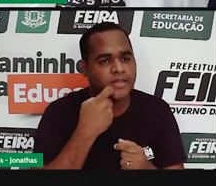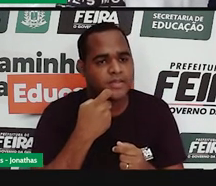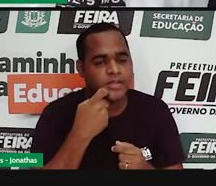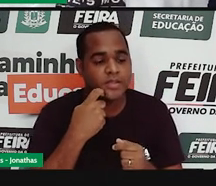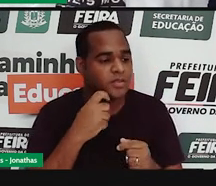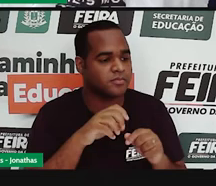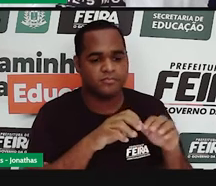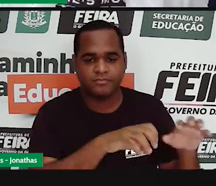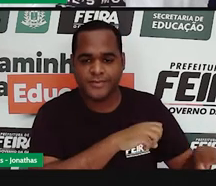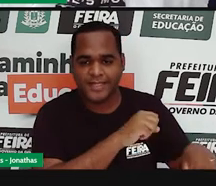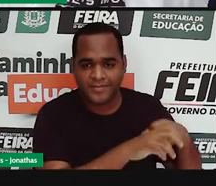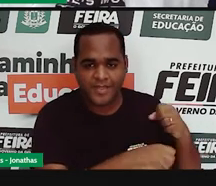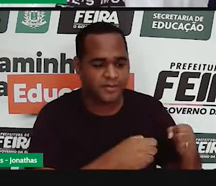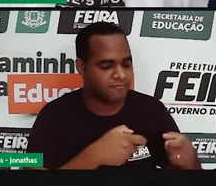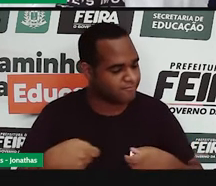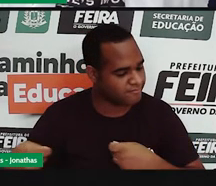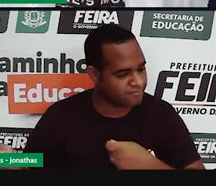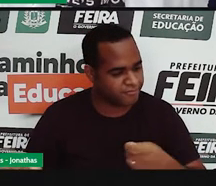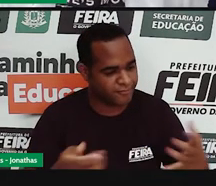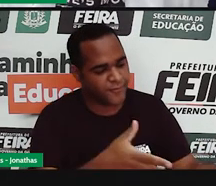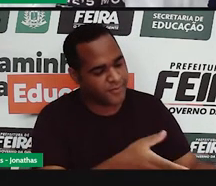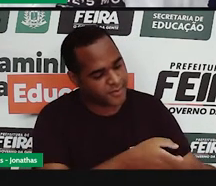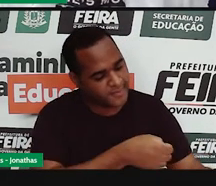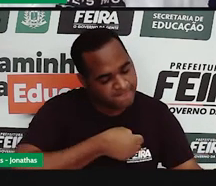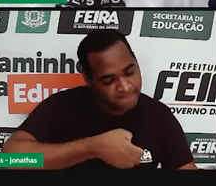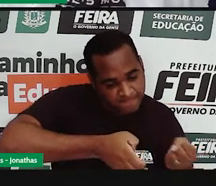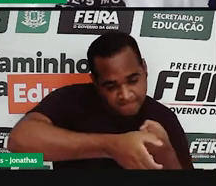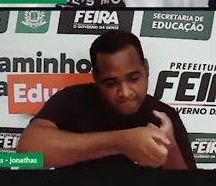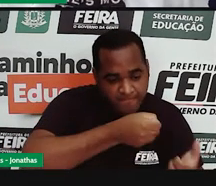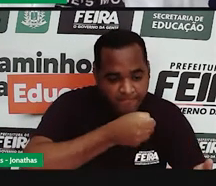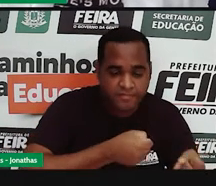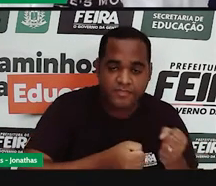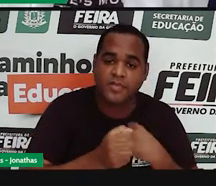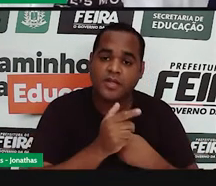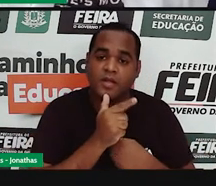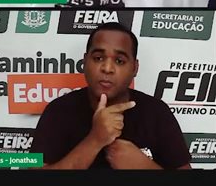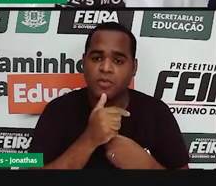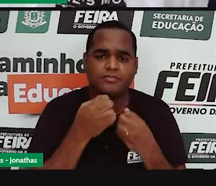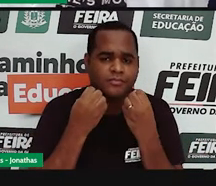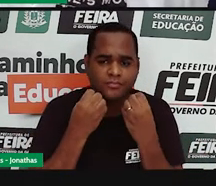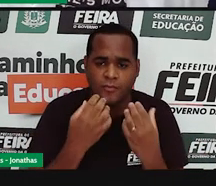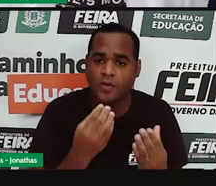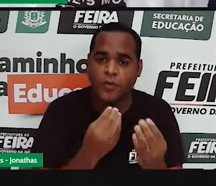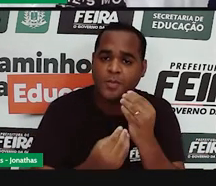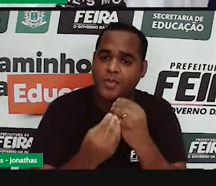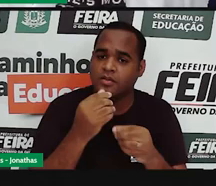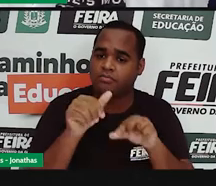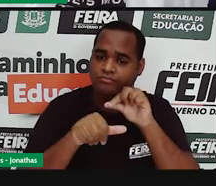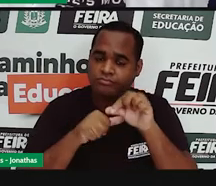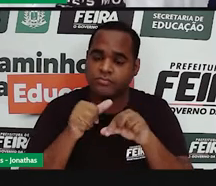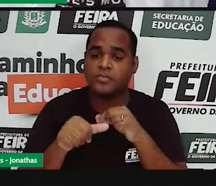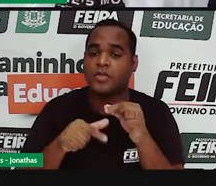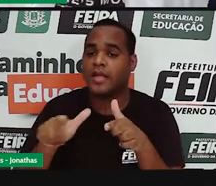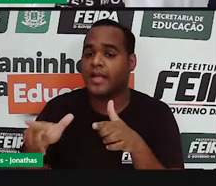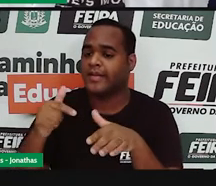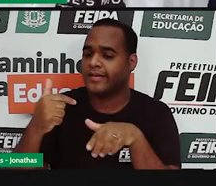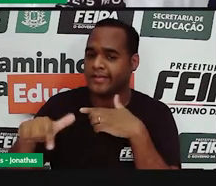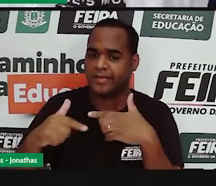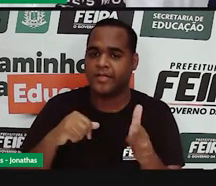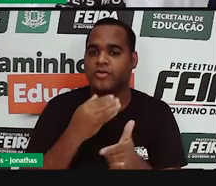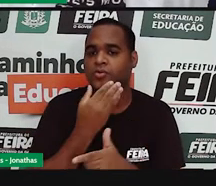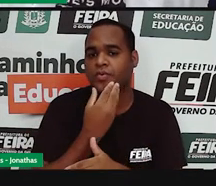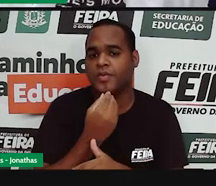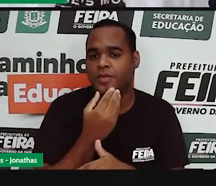da água, que vai se tornando o alimento. Tem mais um aqui, né? O trabalho de um homem